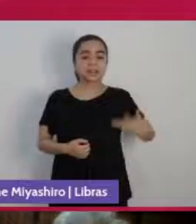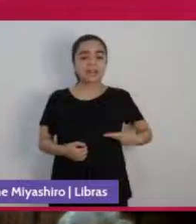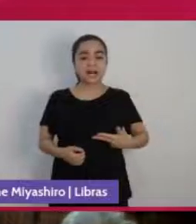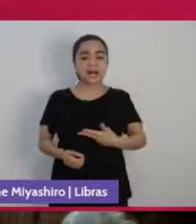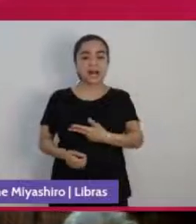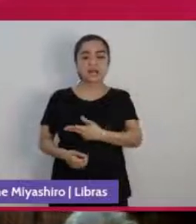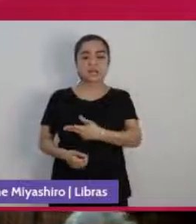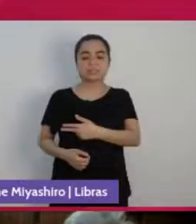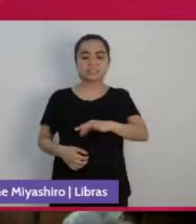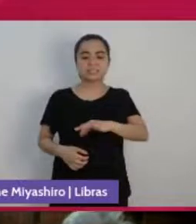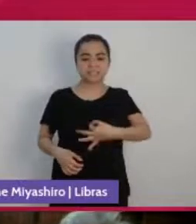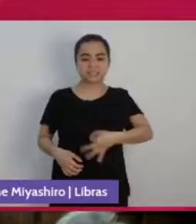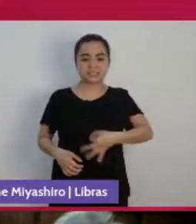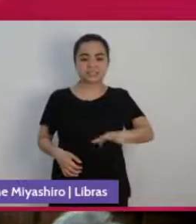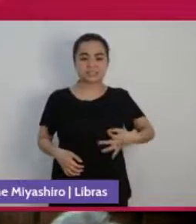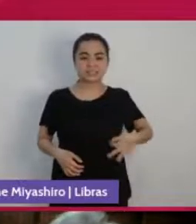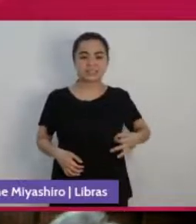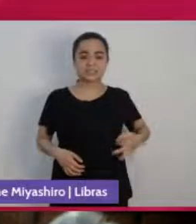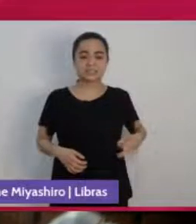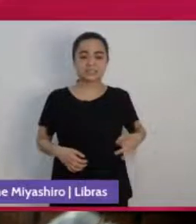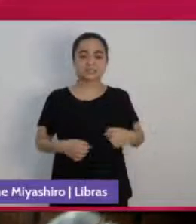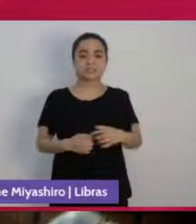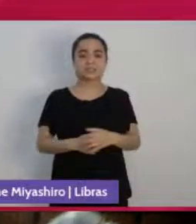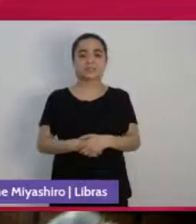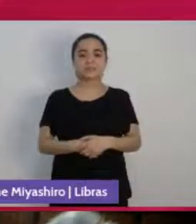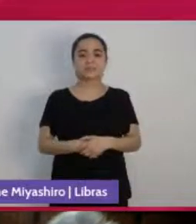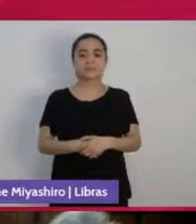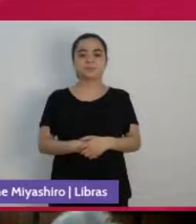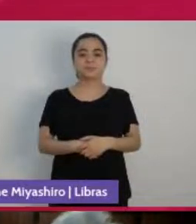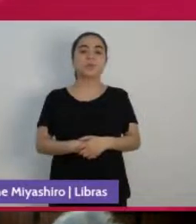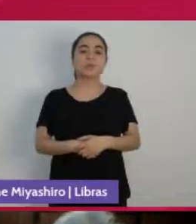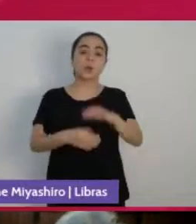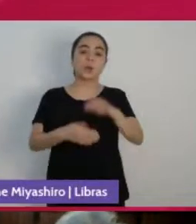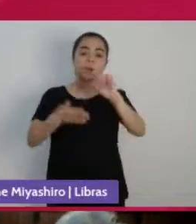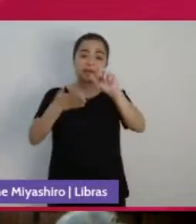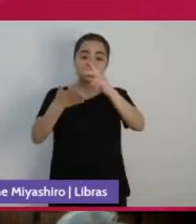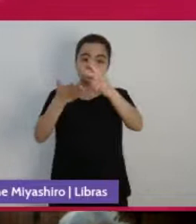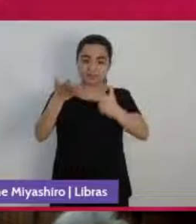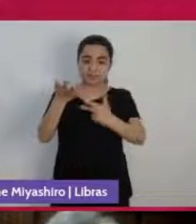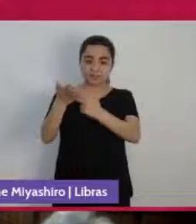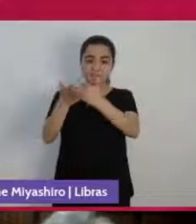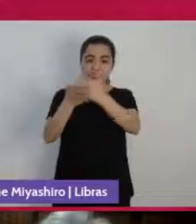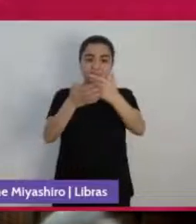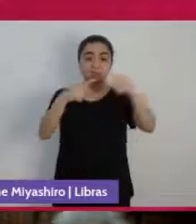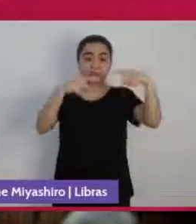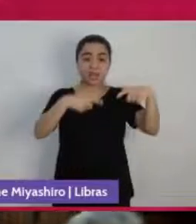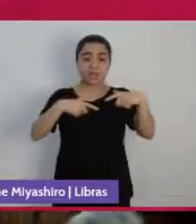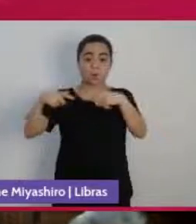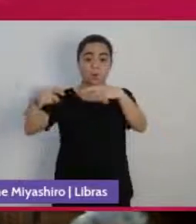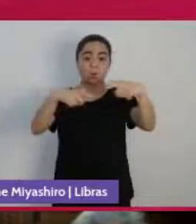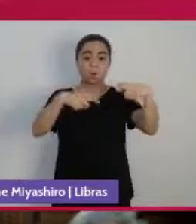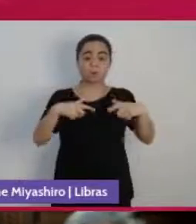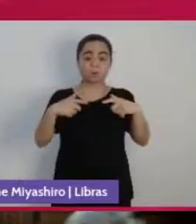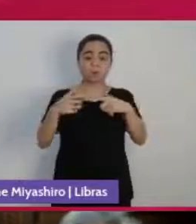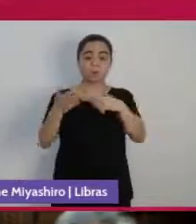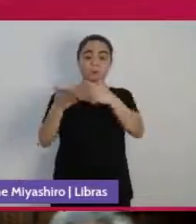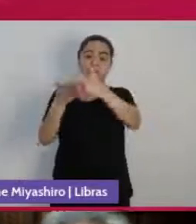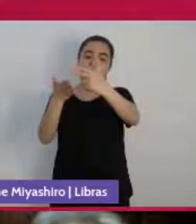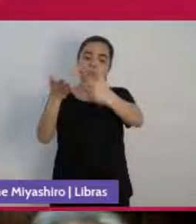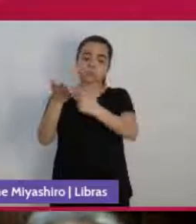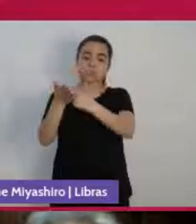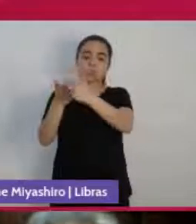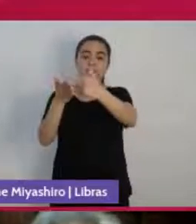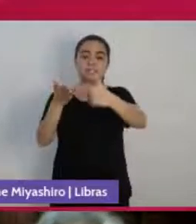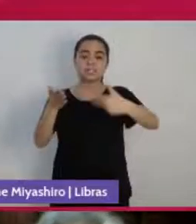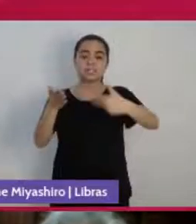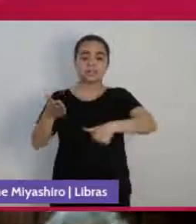aí cicatriz, desenhar no bonequinho aqui, que tem lá no questionário, marcar, que eu interrogo, porque depende